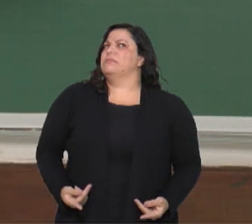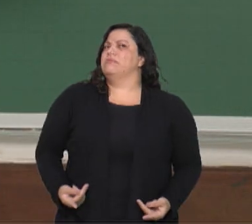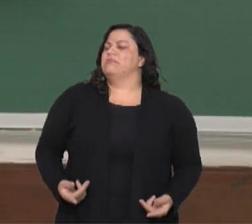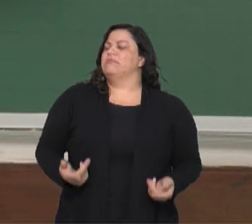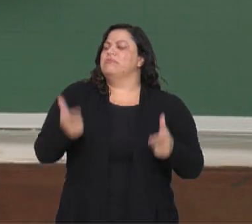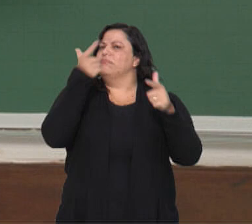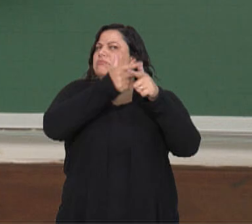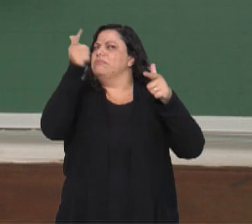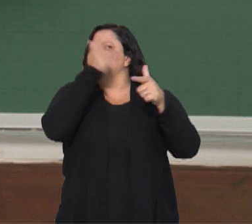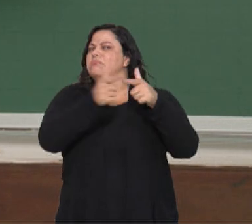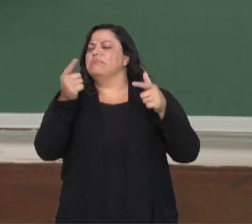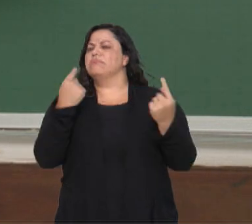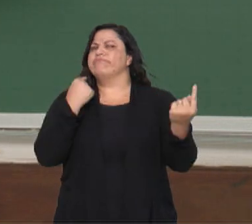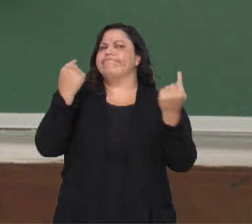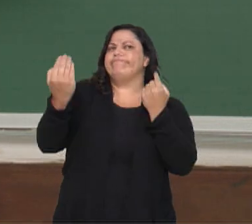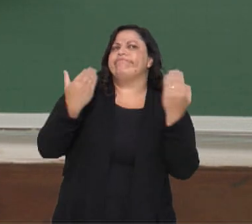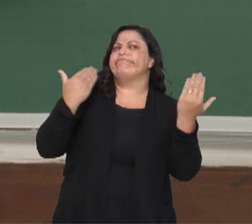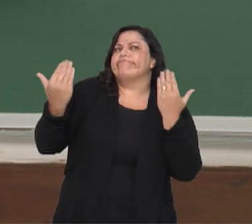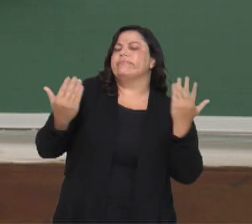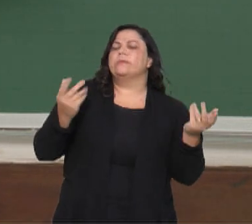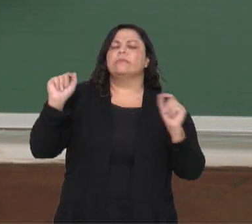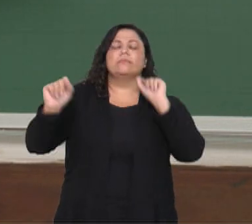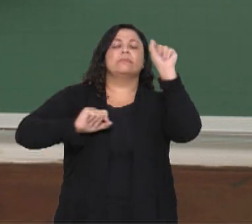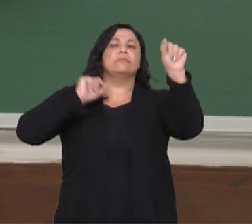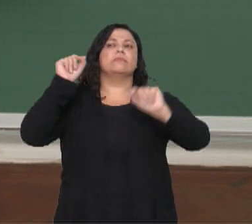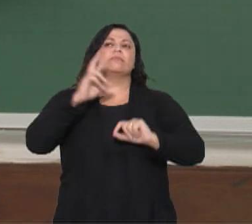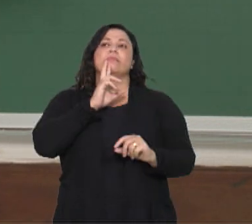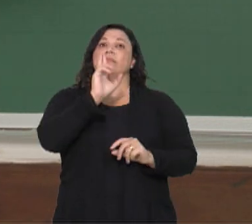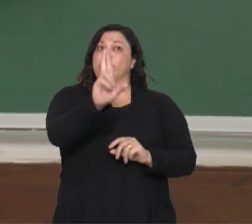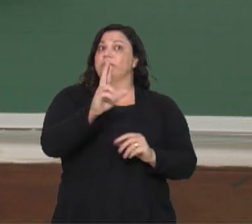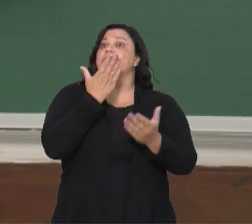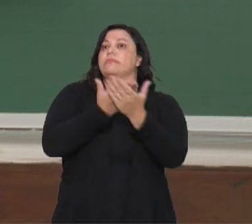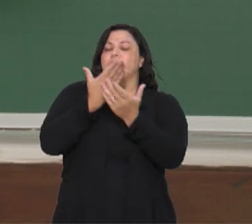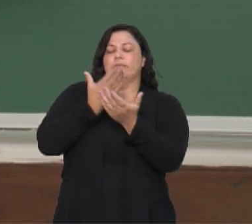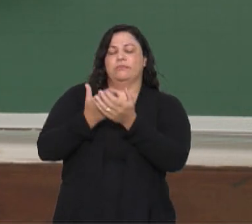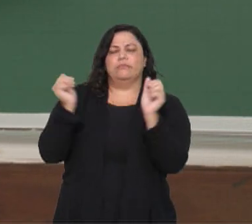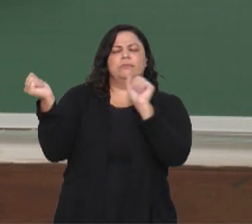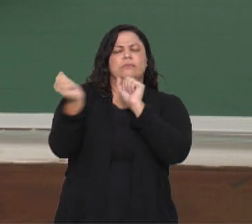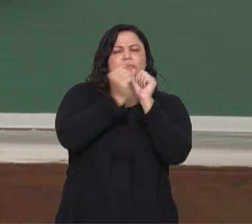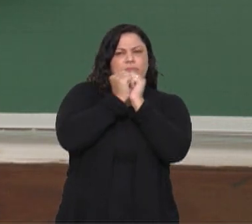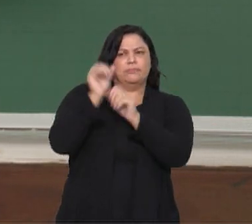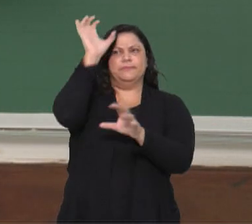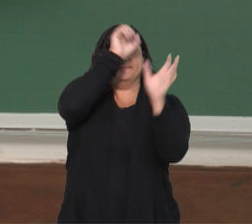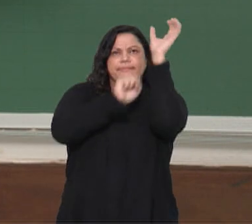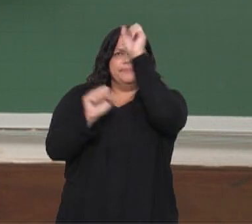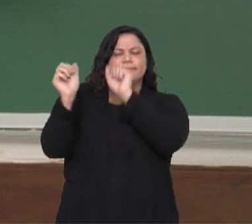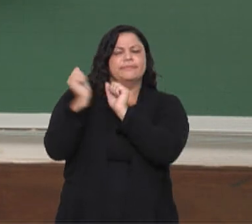esses questionamentos, para nós trazermos aí essas respostas, estudarmos juntos e aprendermos juntos essa daí.